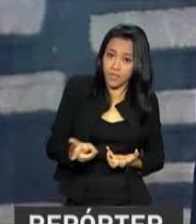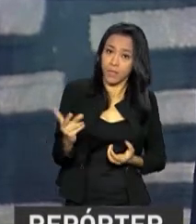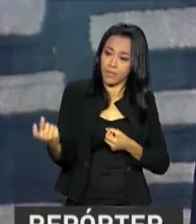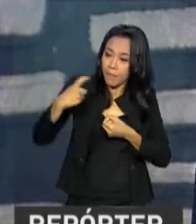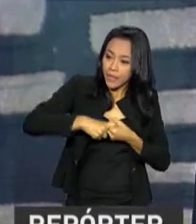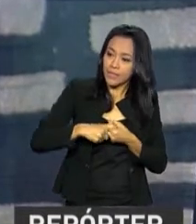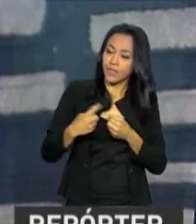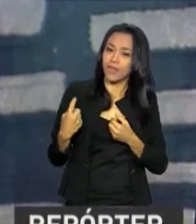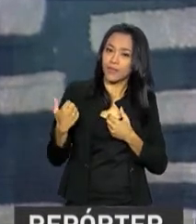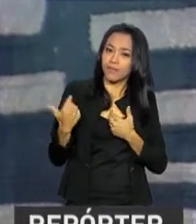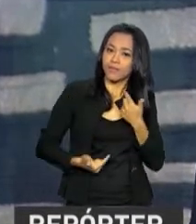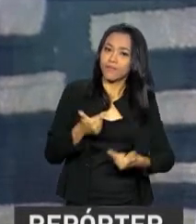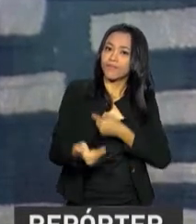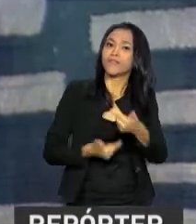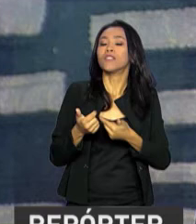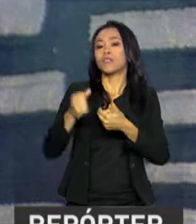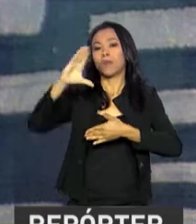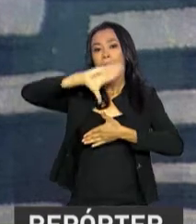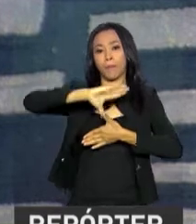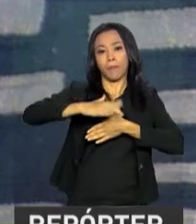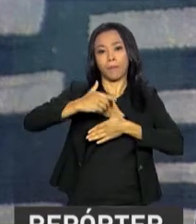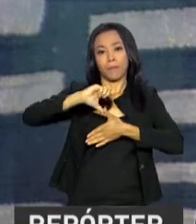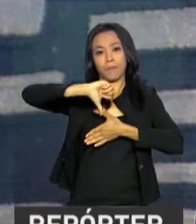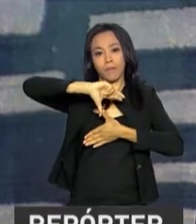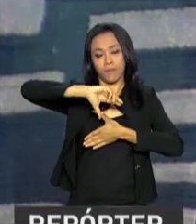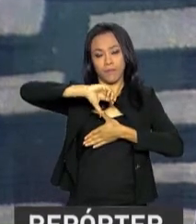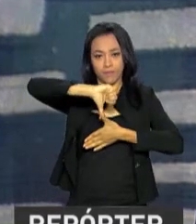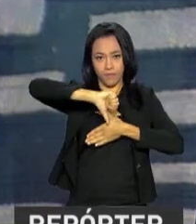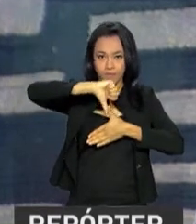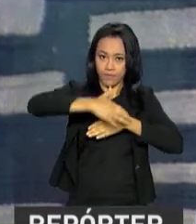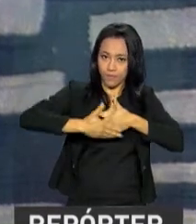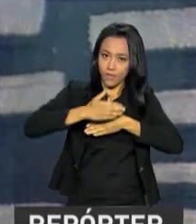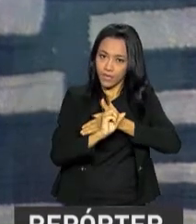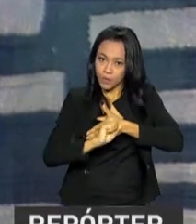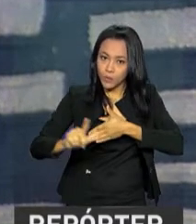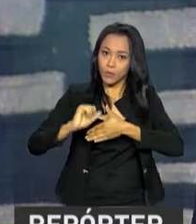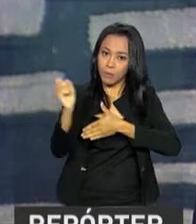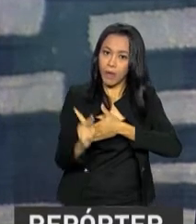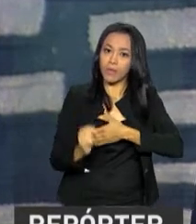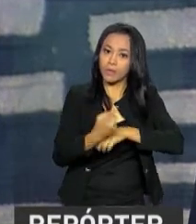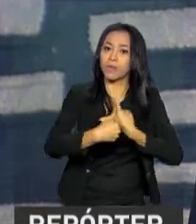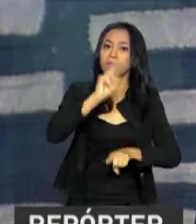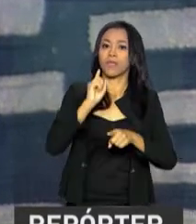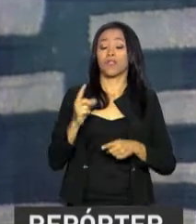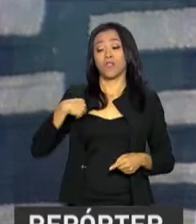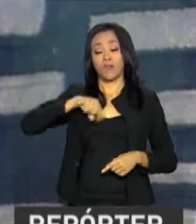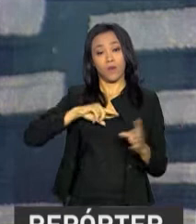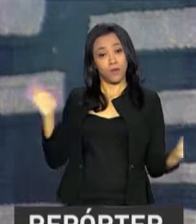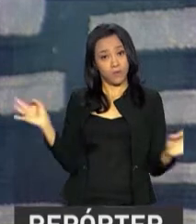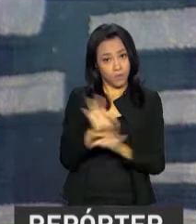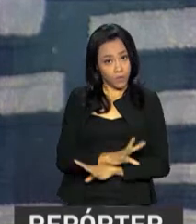de uma américa do sul de paz cooperação e prosperidade portanto estamos prontos a